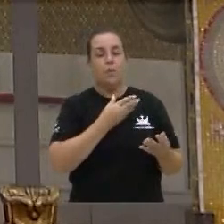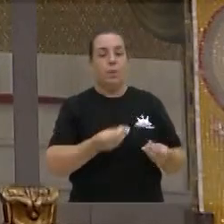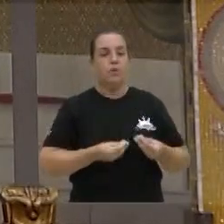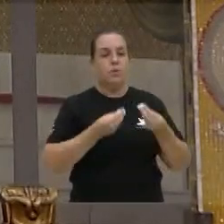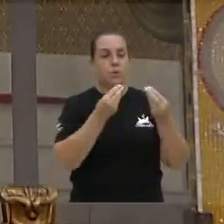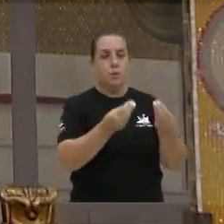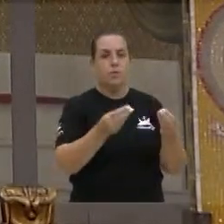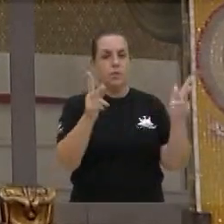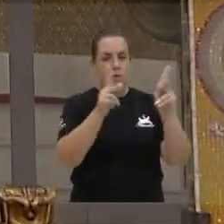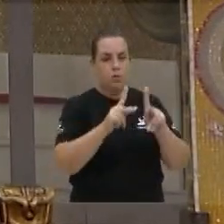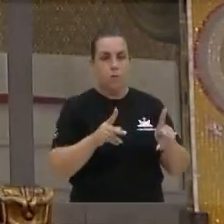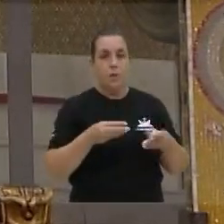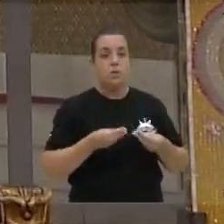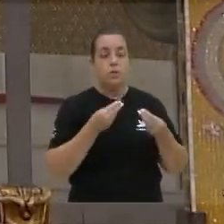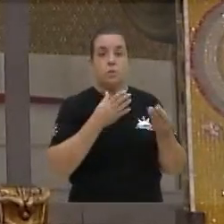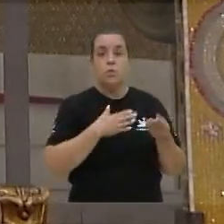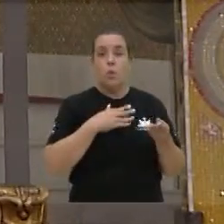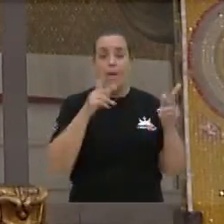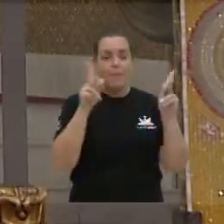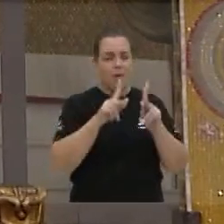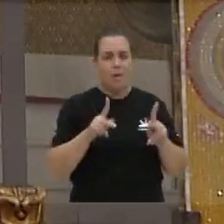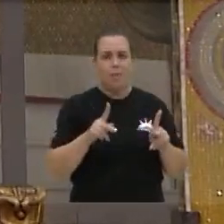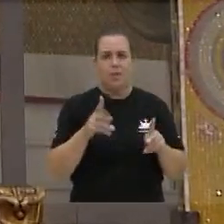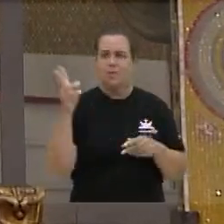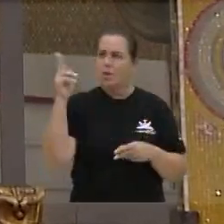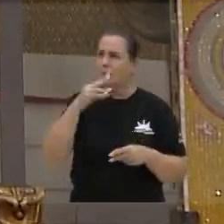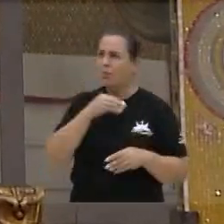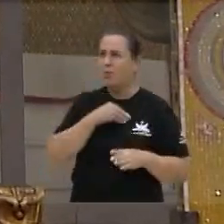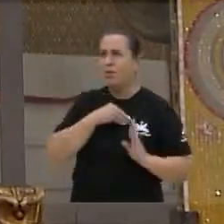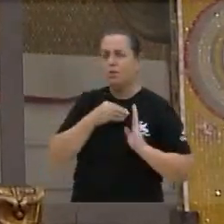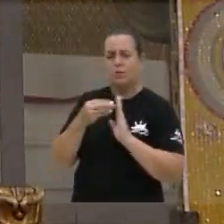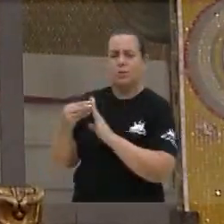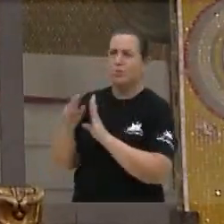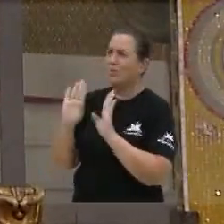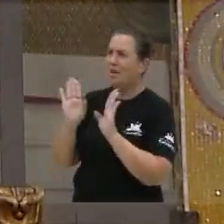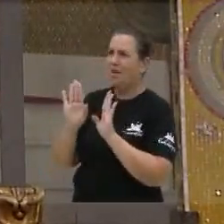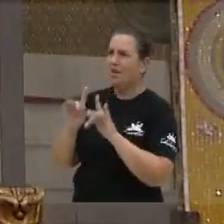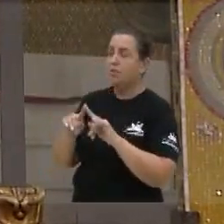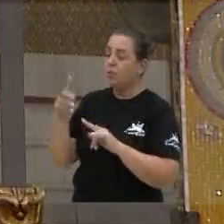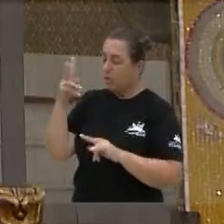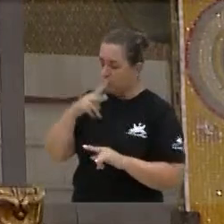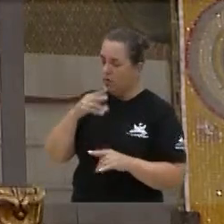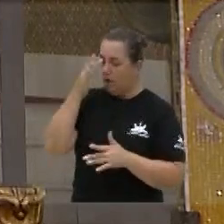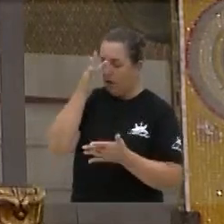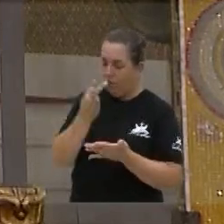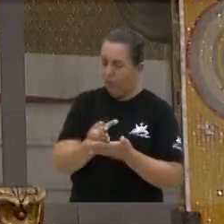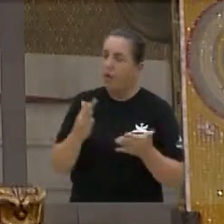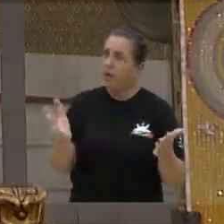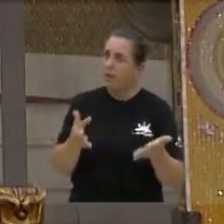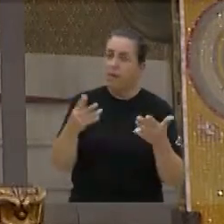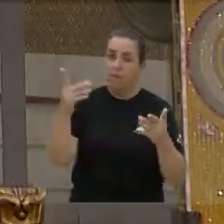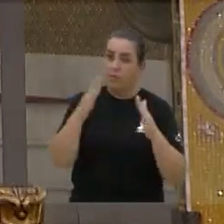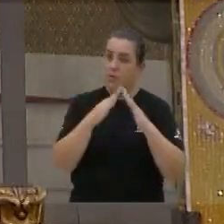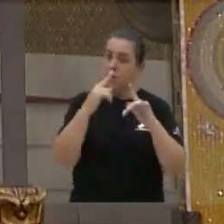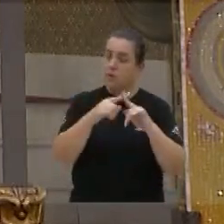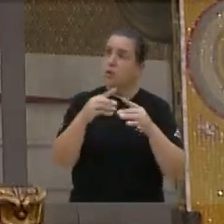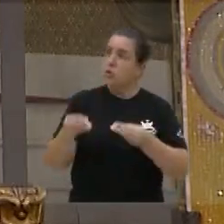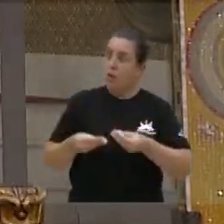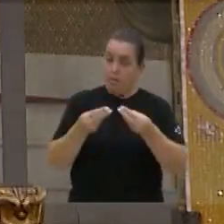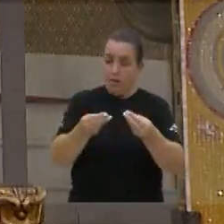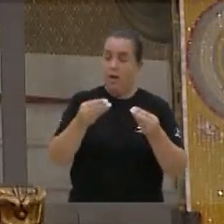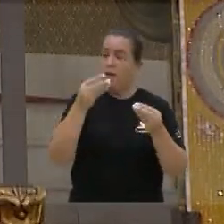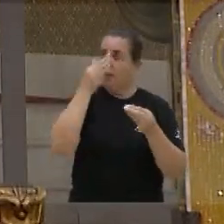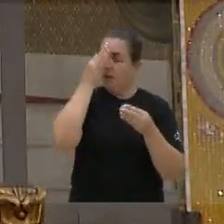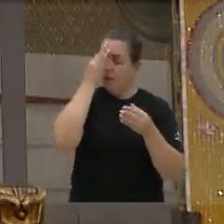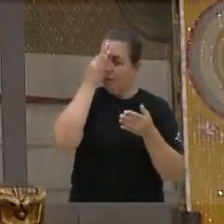vossos apóstolos: eu vos deixo a paz, eu vos dou a minha paz. Não olheis os nossos pecados, mas a fé que